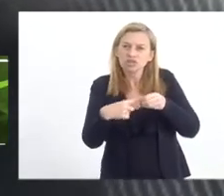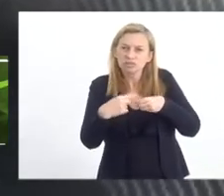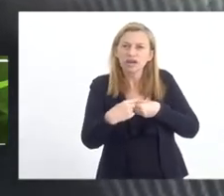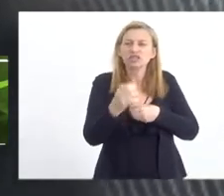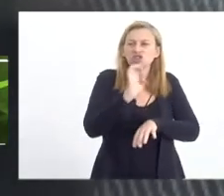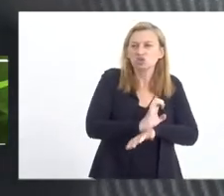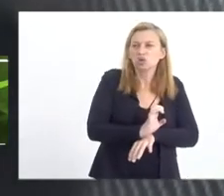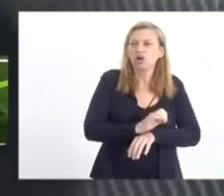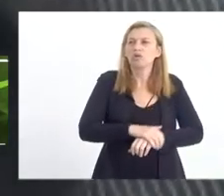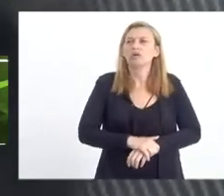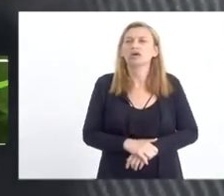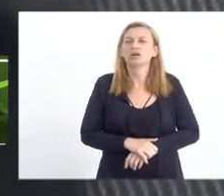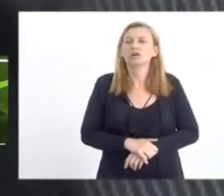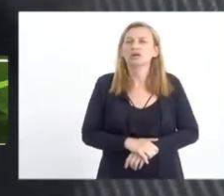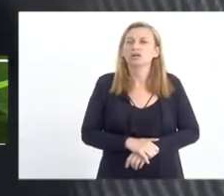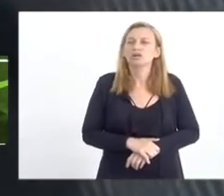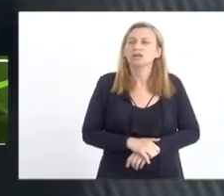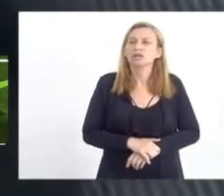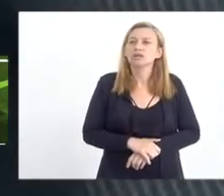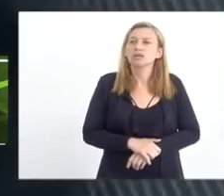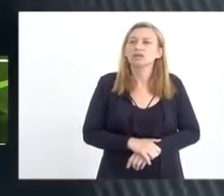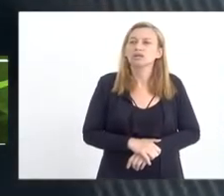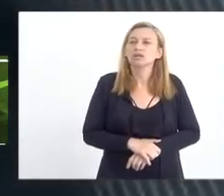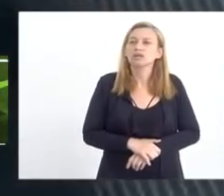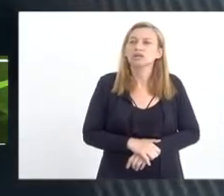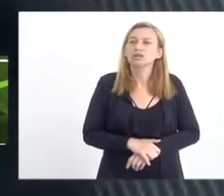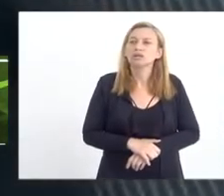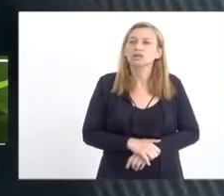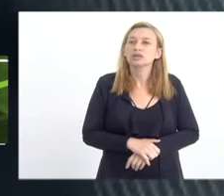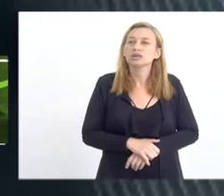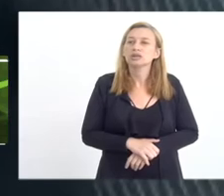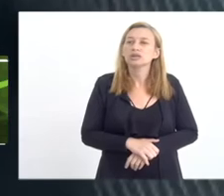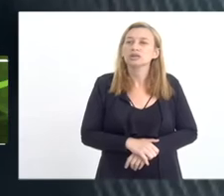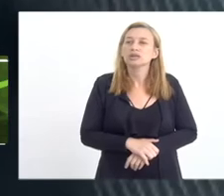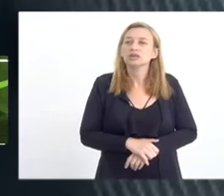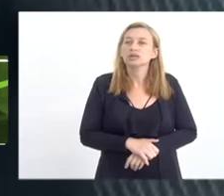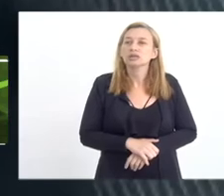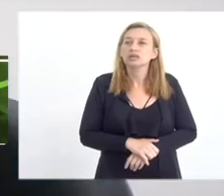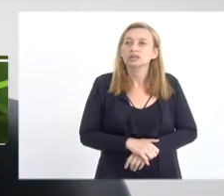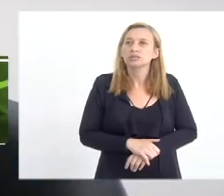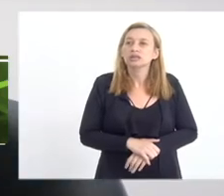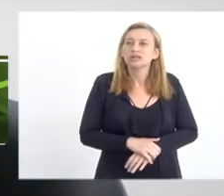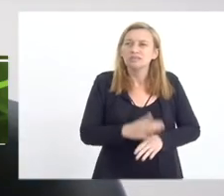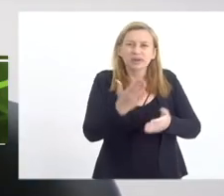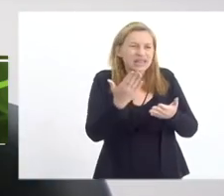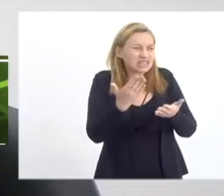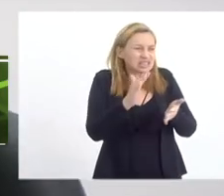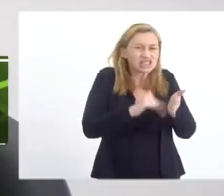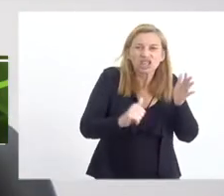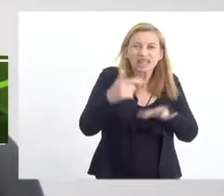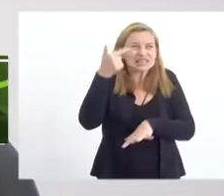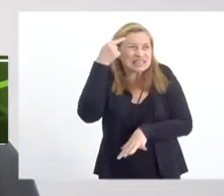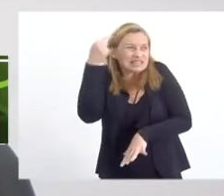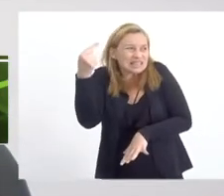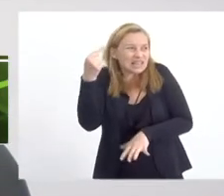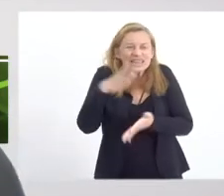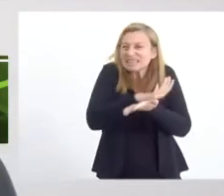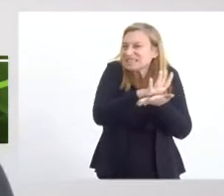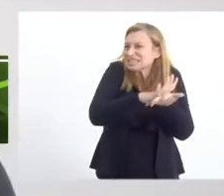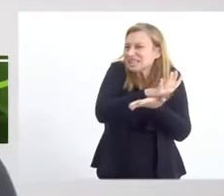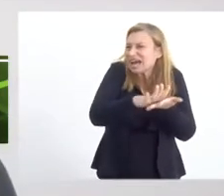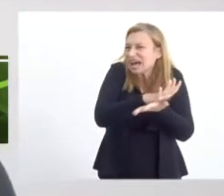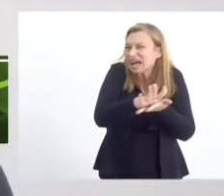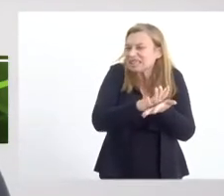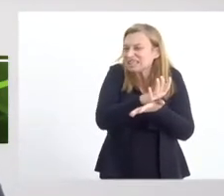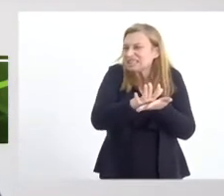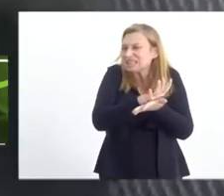municipais, estaduais, para derrubar essa ideia que em nada